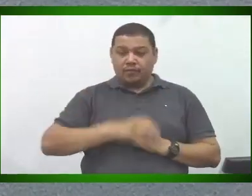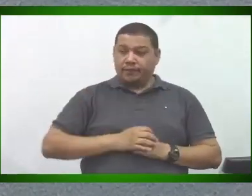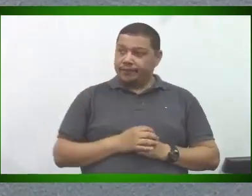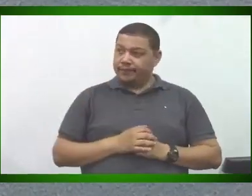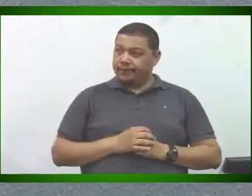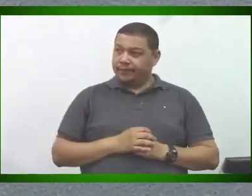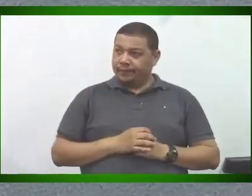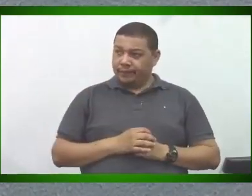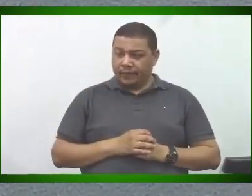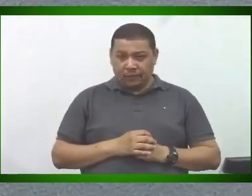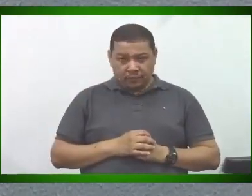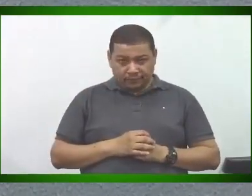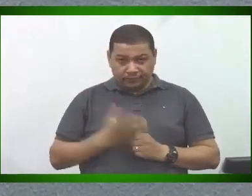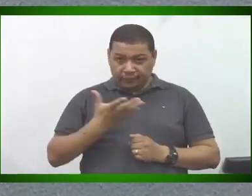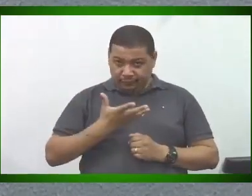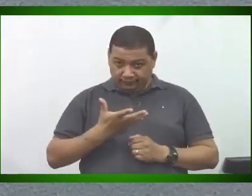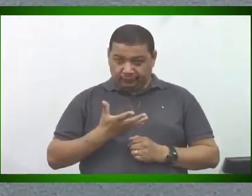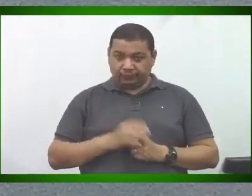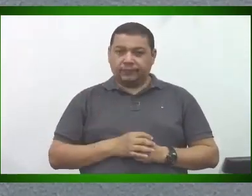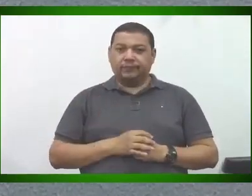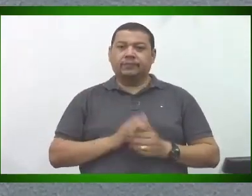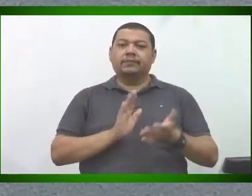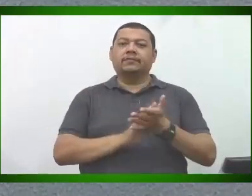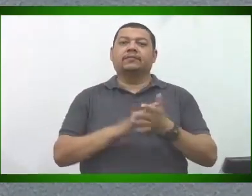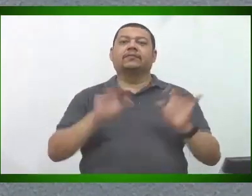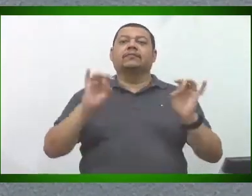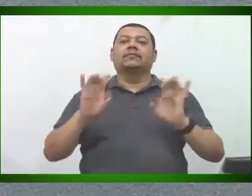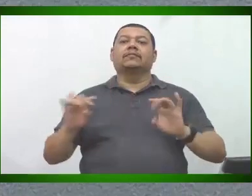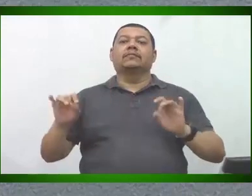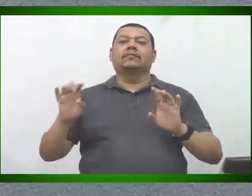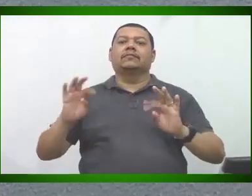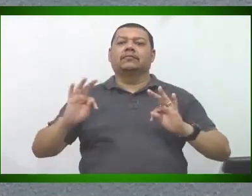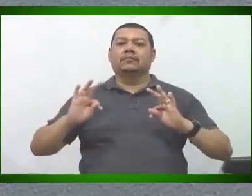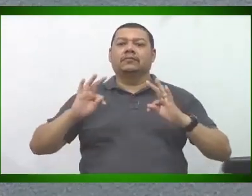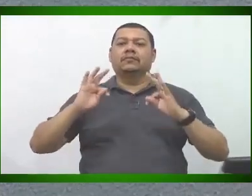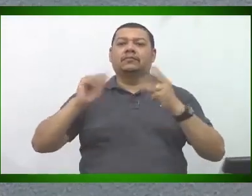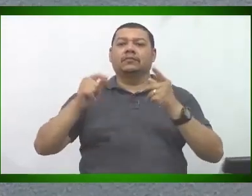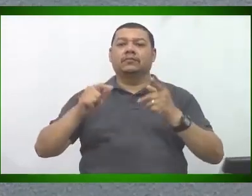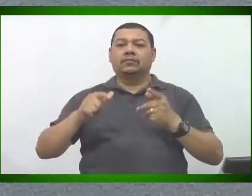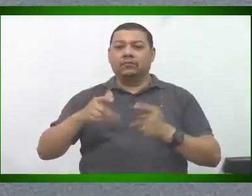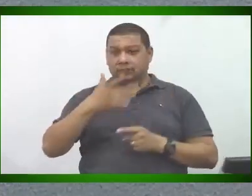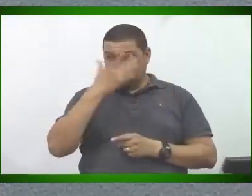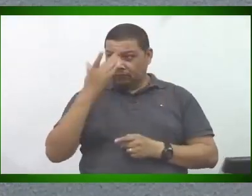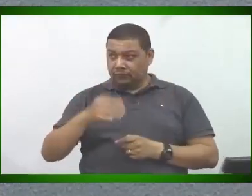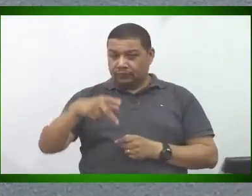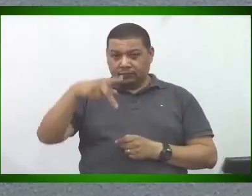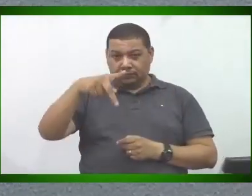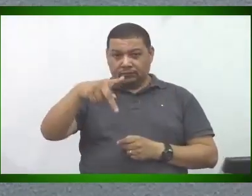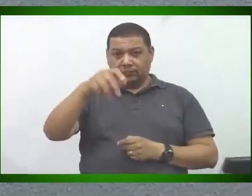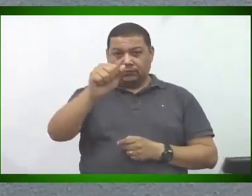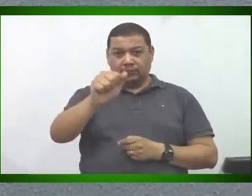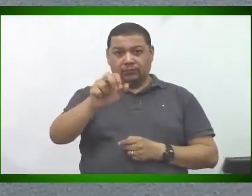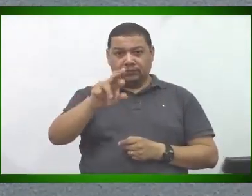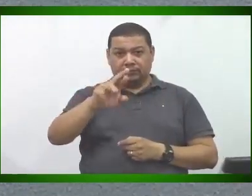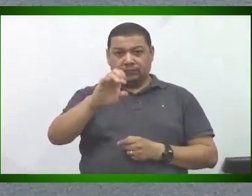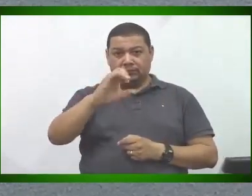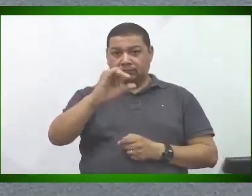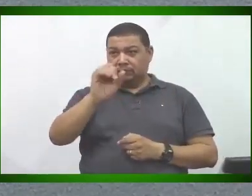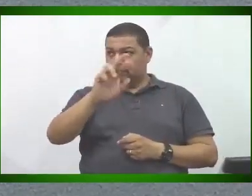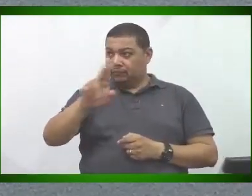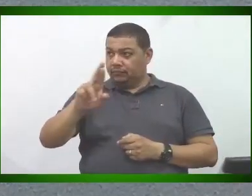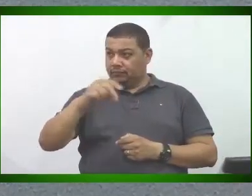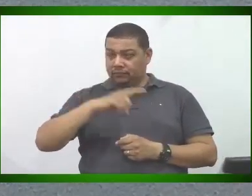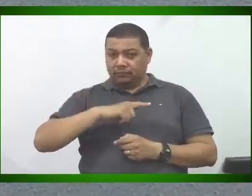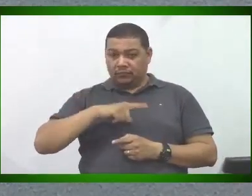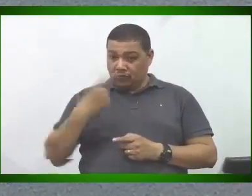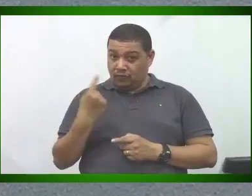deixar um parabéns especial aqui aos corredores de Parecis. Edmar Capiche, teve um corredor lá que eu não